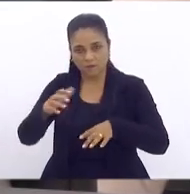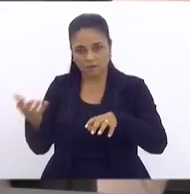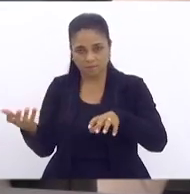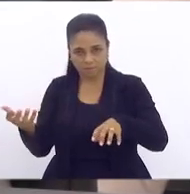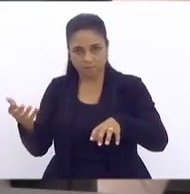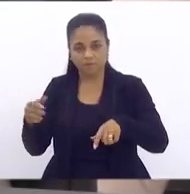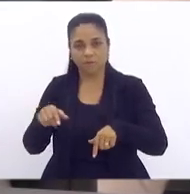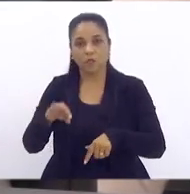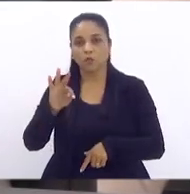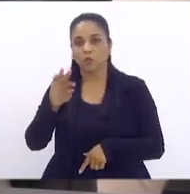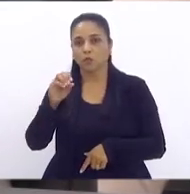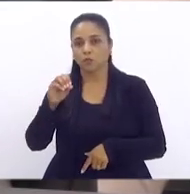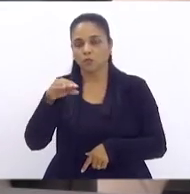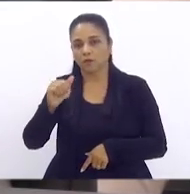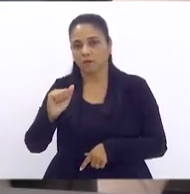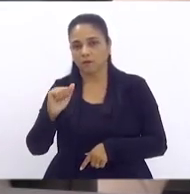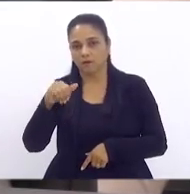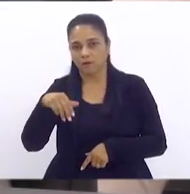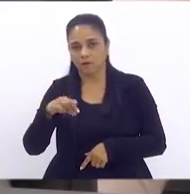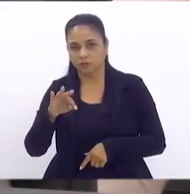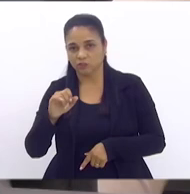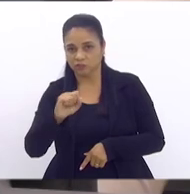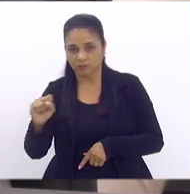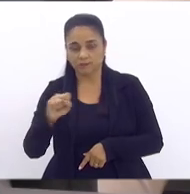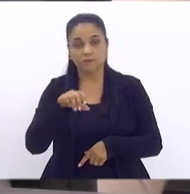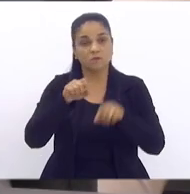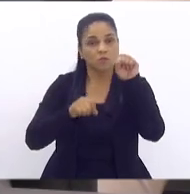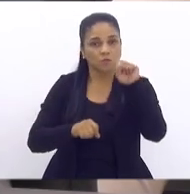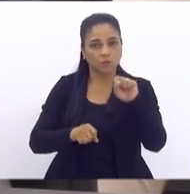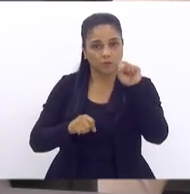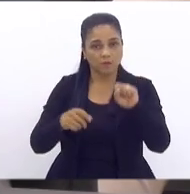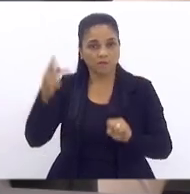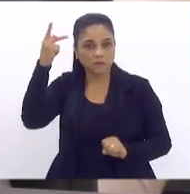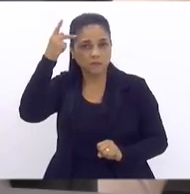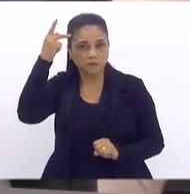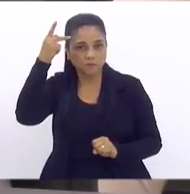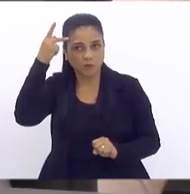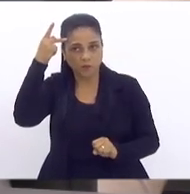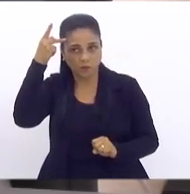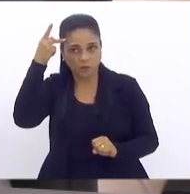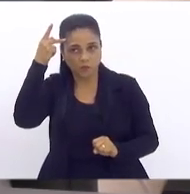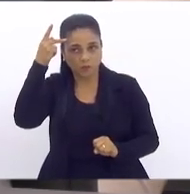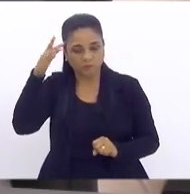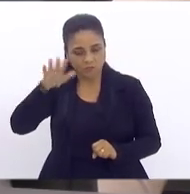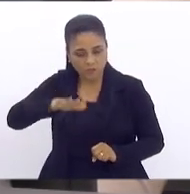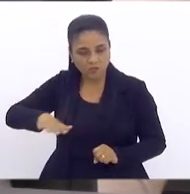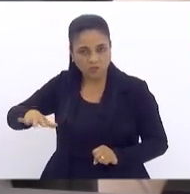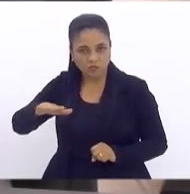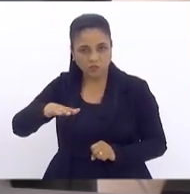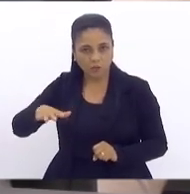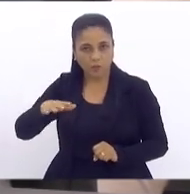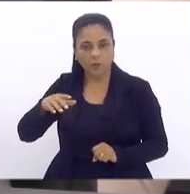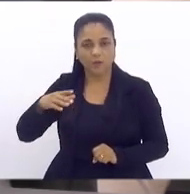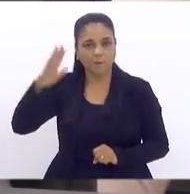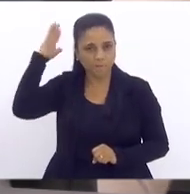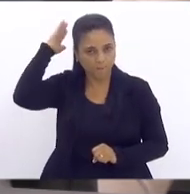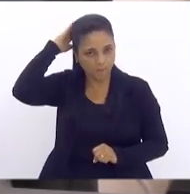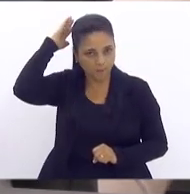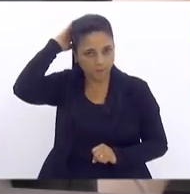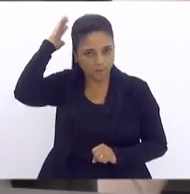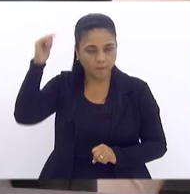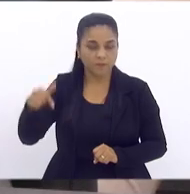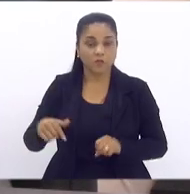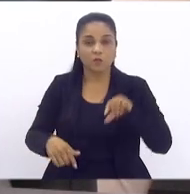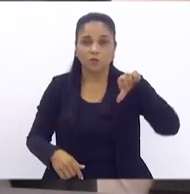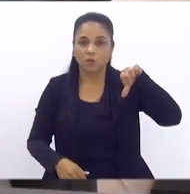Tocantins. O oitavo, localizado em São Paulo, que cuida da região de São Paulo e Paraná, e o